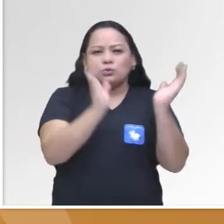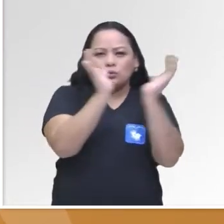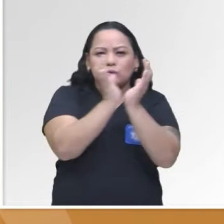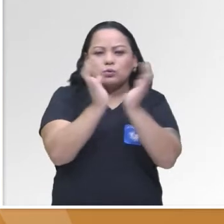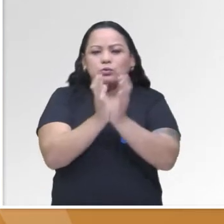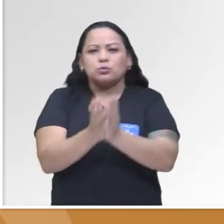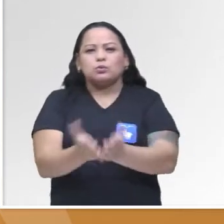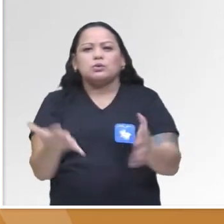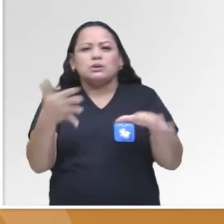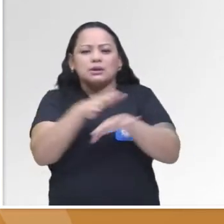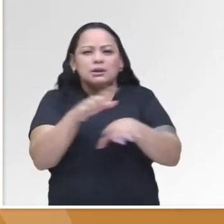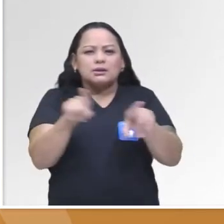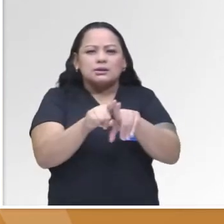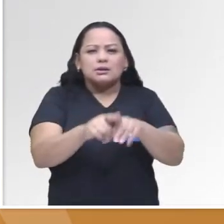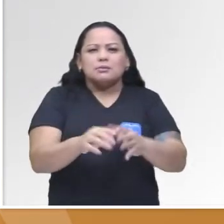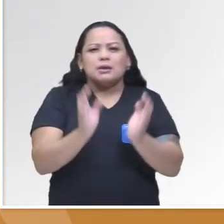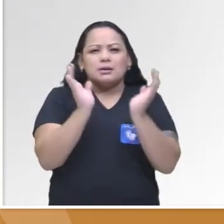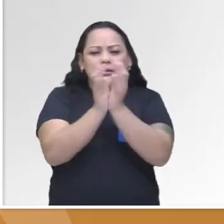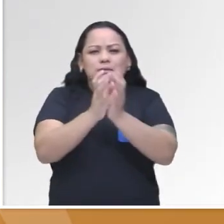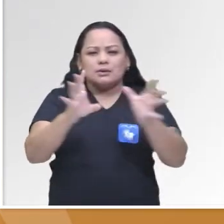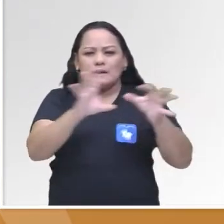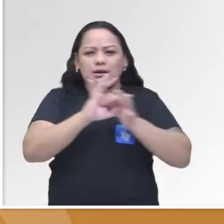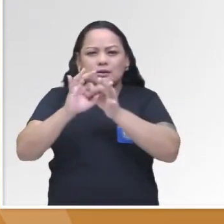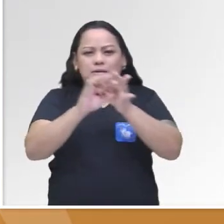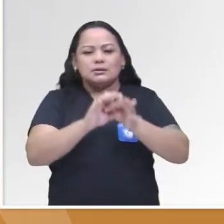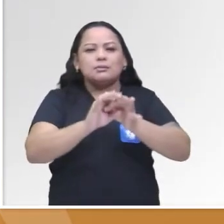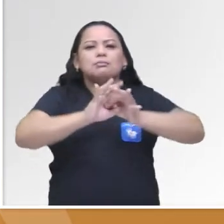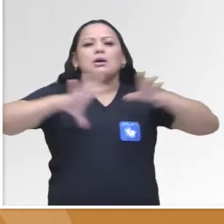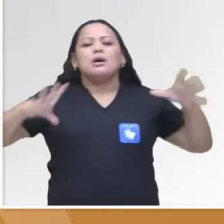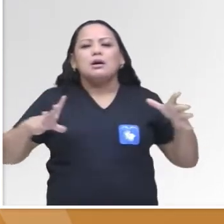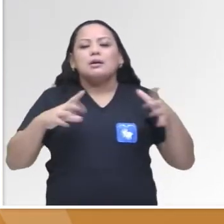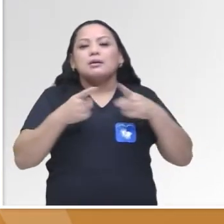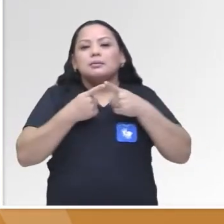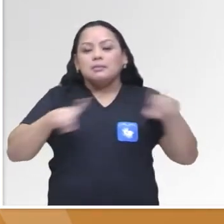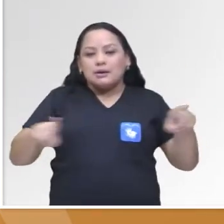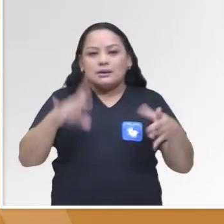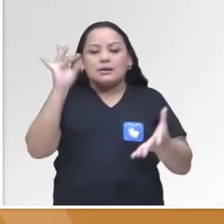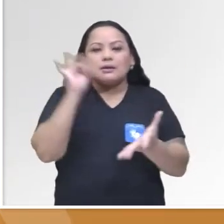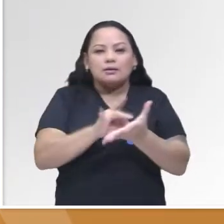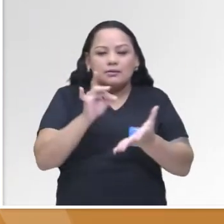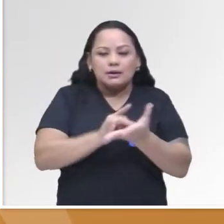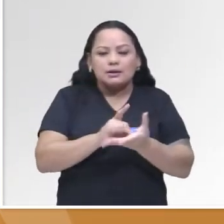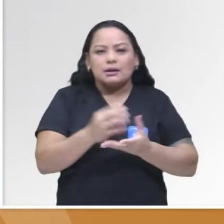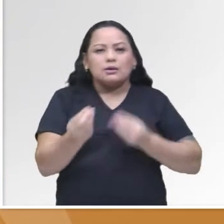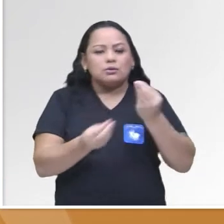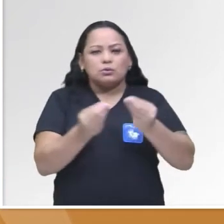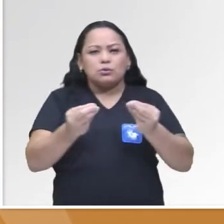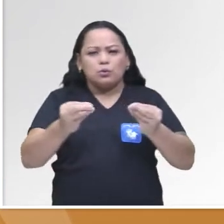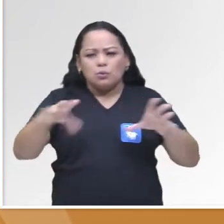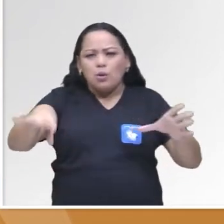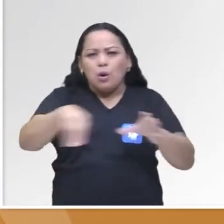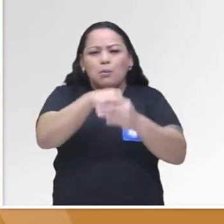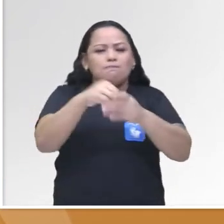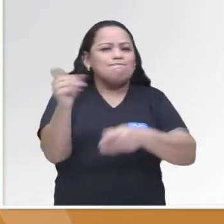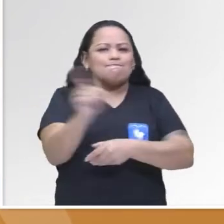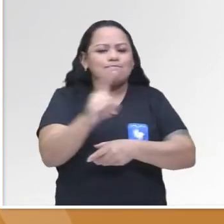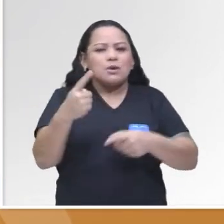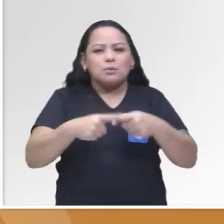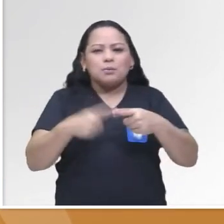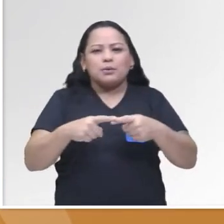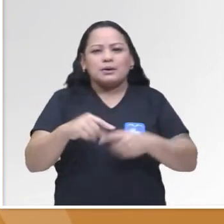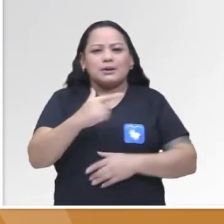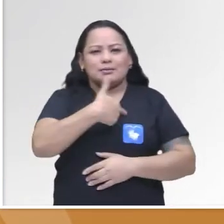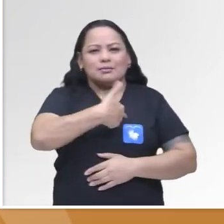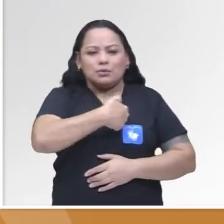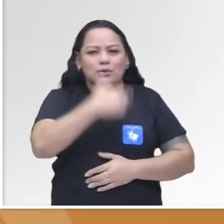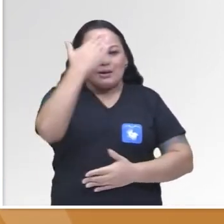integralista, Aliança Nacional Libertadora e tudo mais, mas que de verdade não fazem parte do que Getúlio Vargas acreditava. Ele